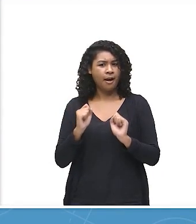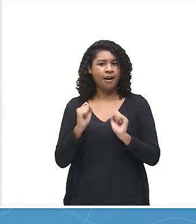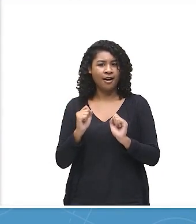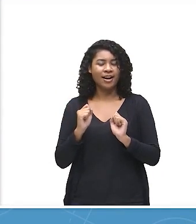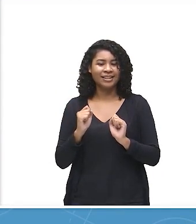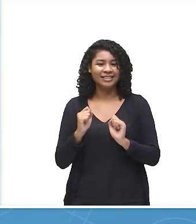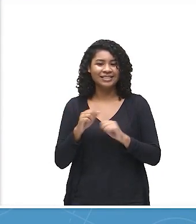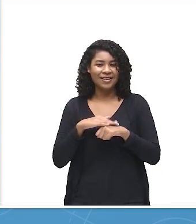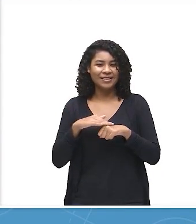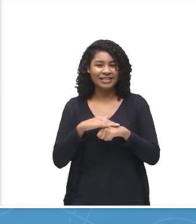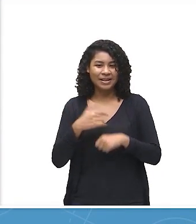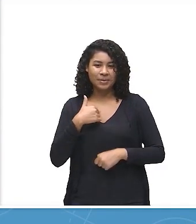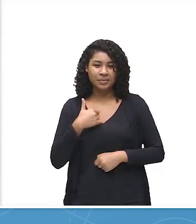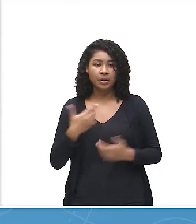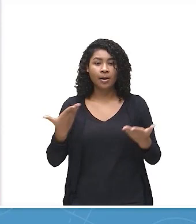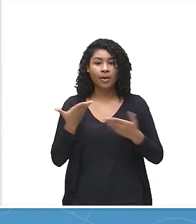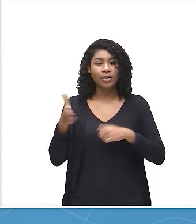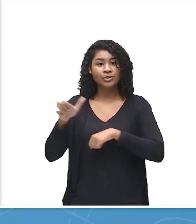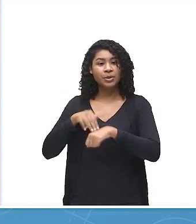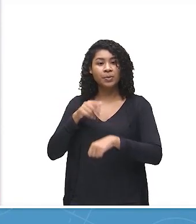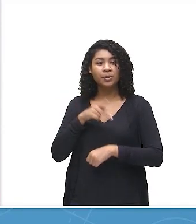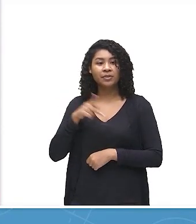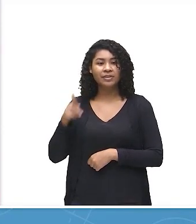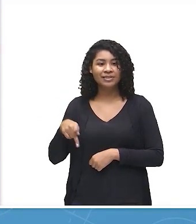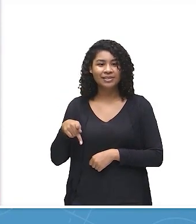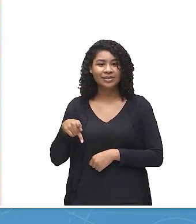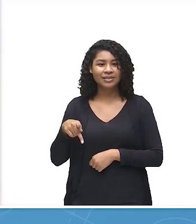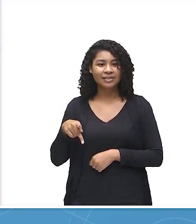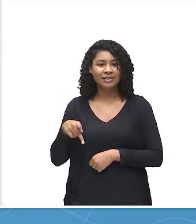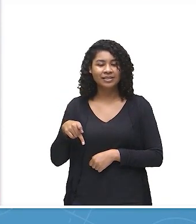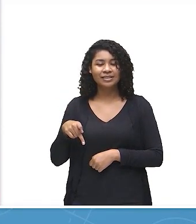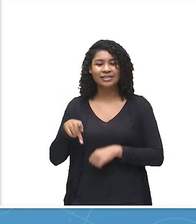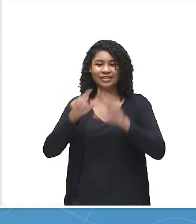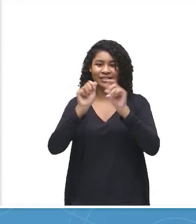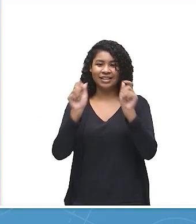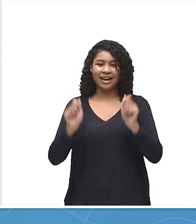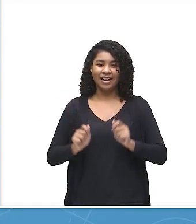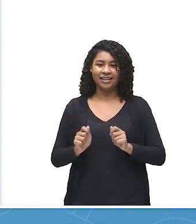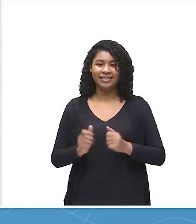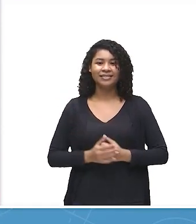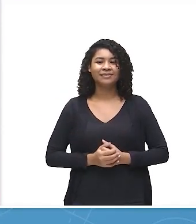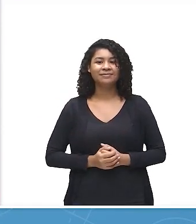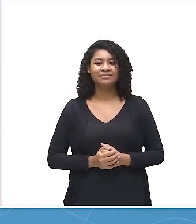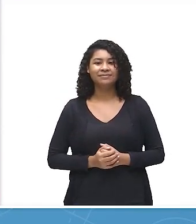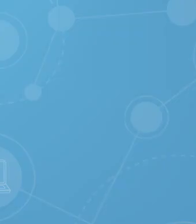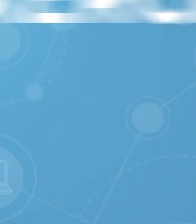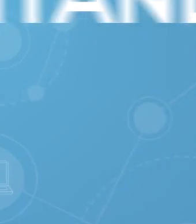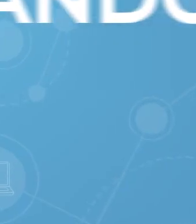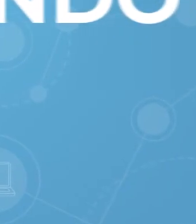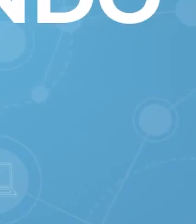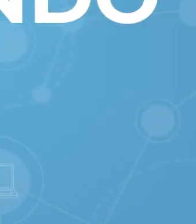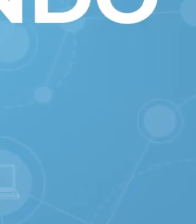então já facilitou bastante aí o entendimento de vocês. Vocês foram muito bem, adorei a participação de